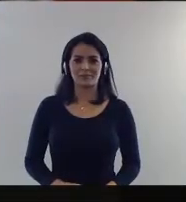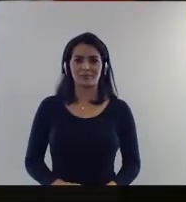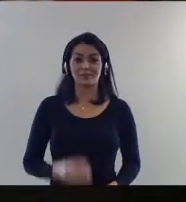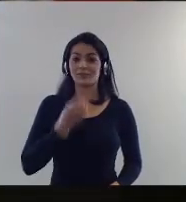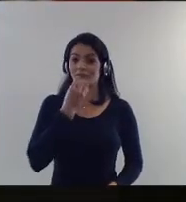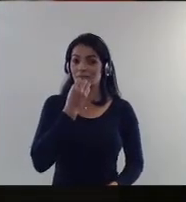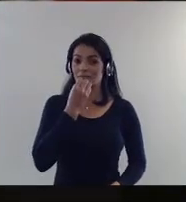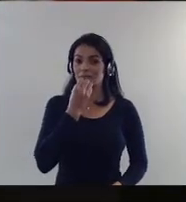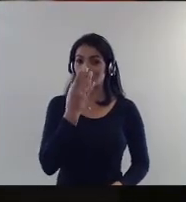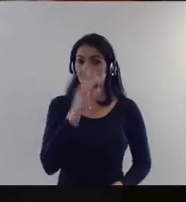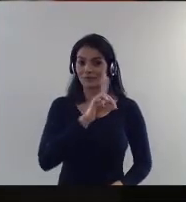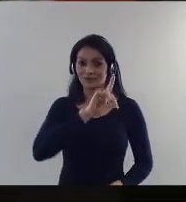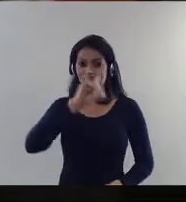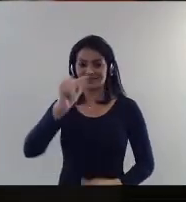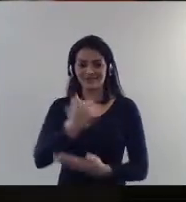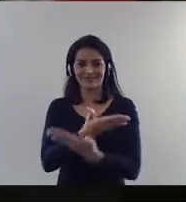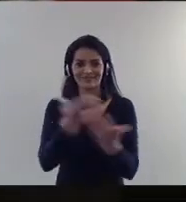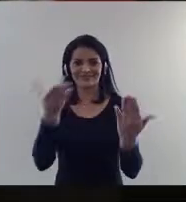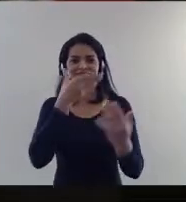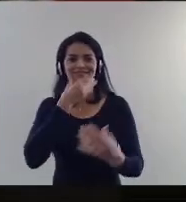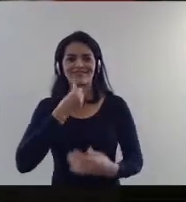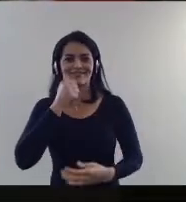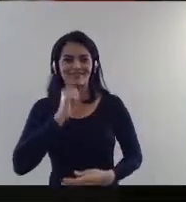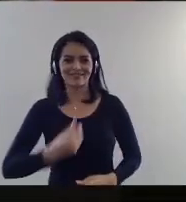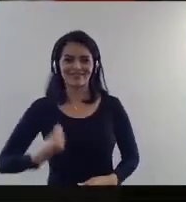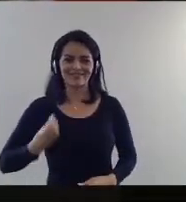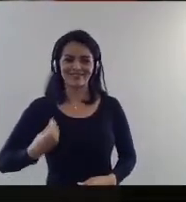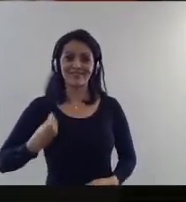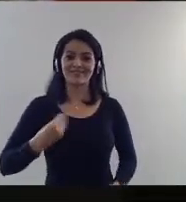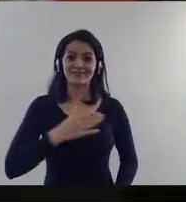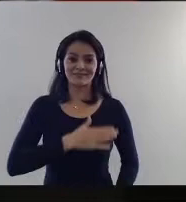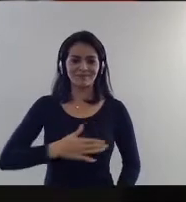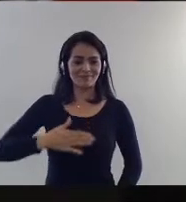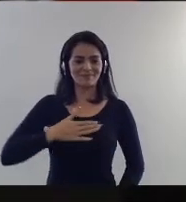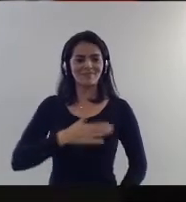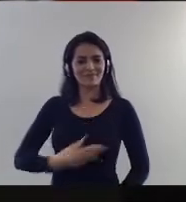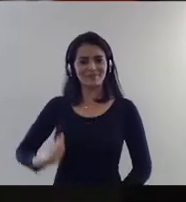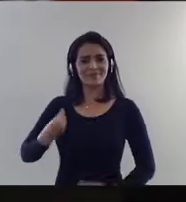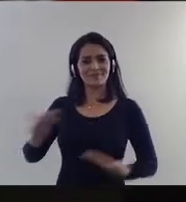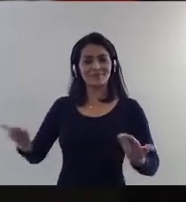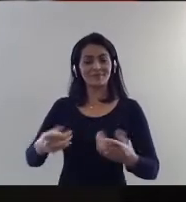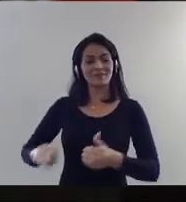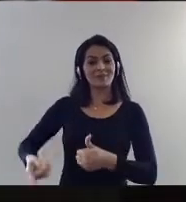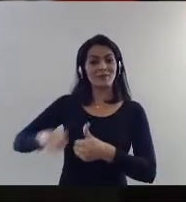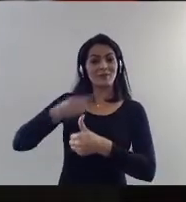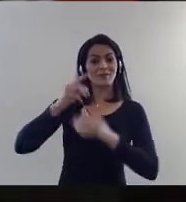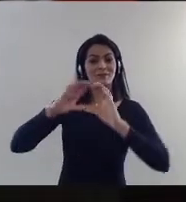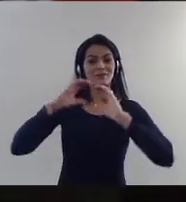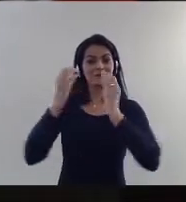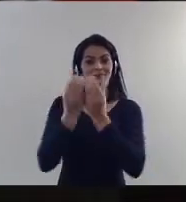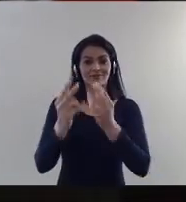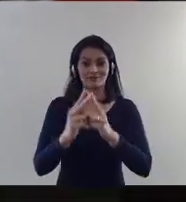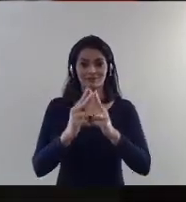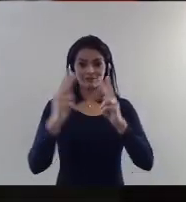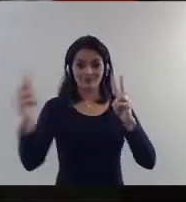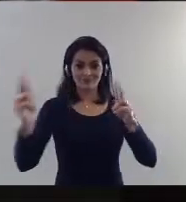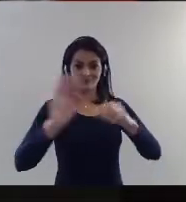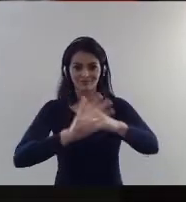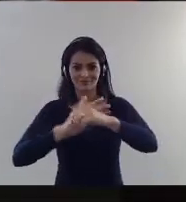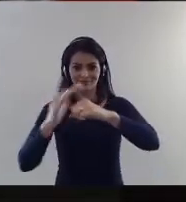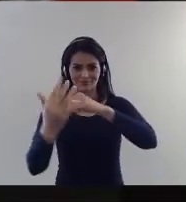Bom dia a todos e a todas. Um prazer estar aqui nesse primeiro congresso digital